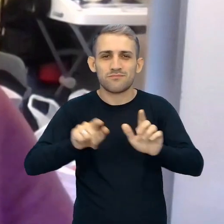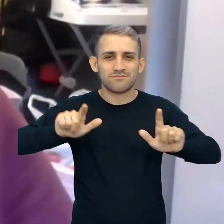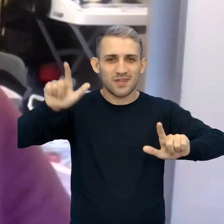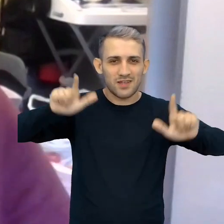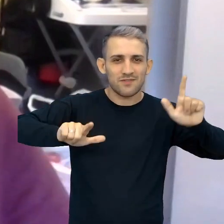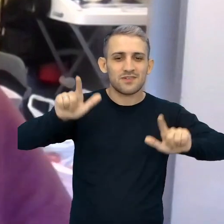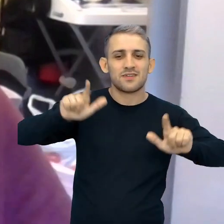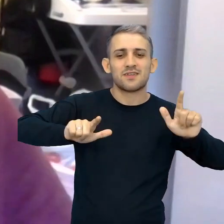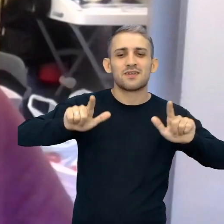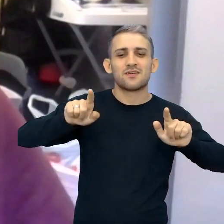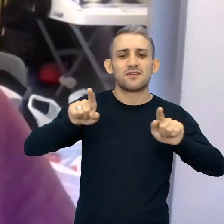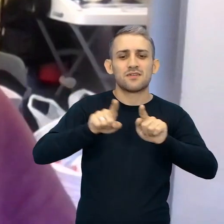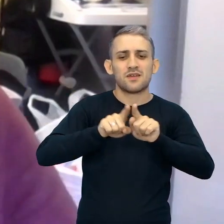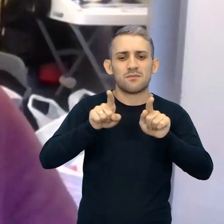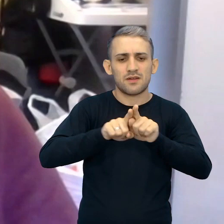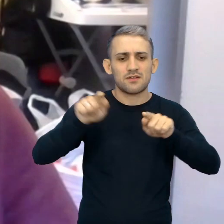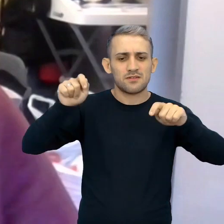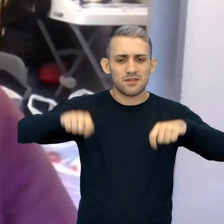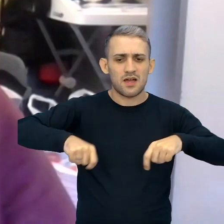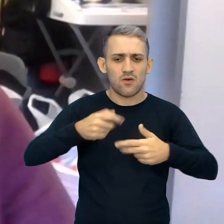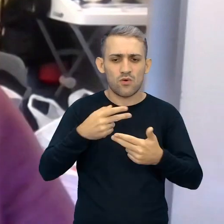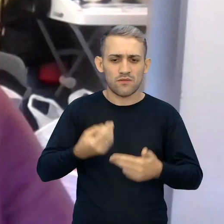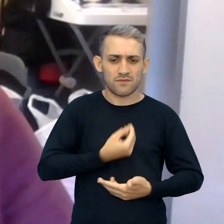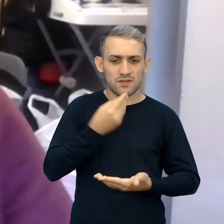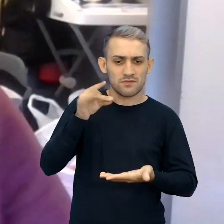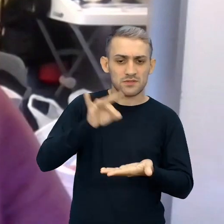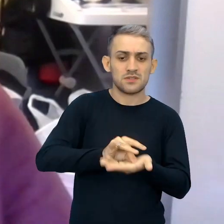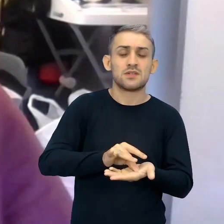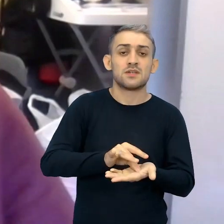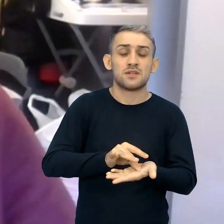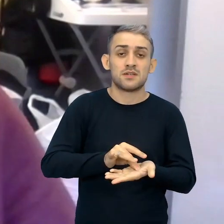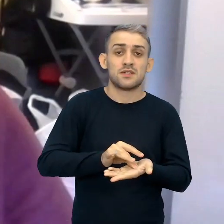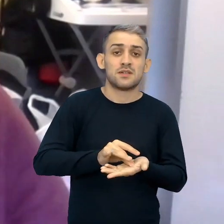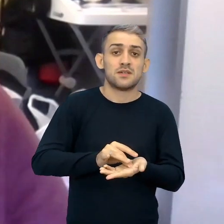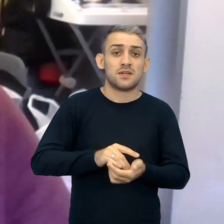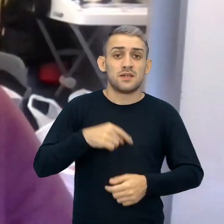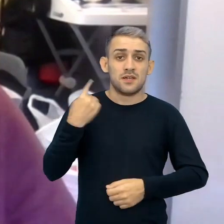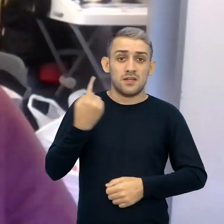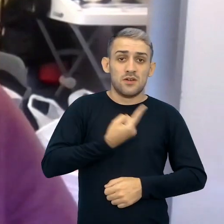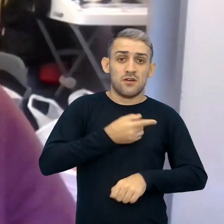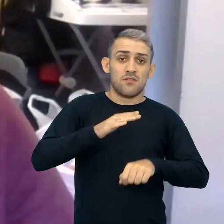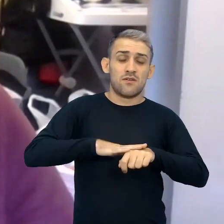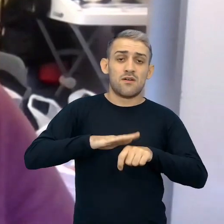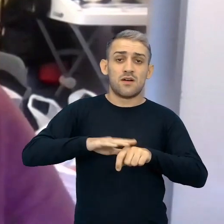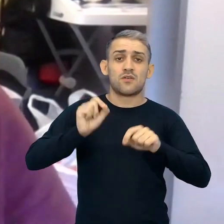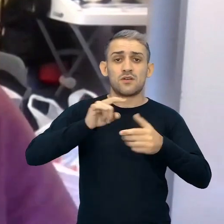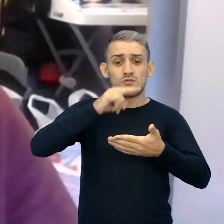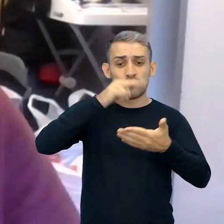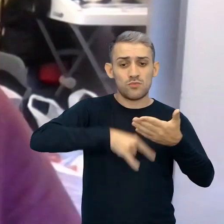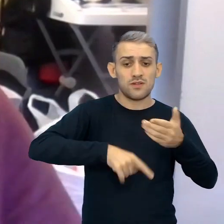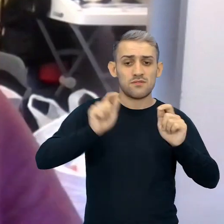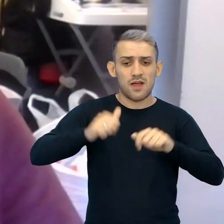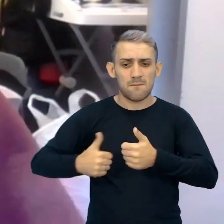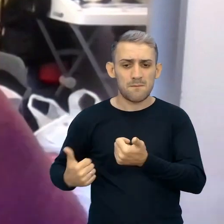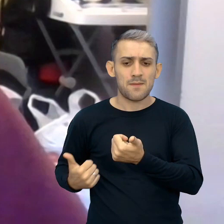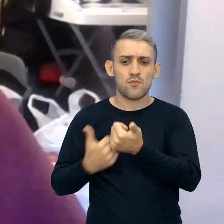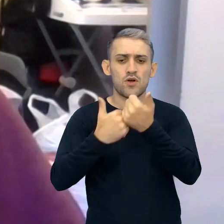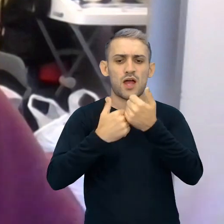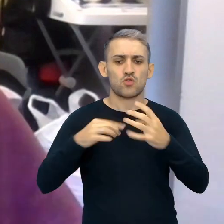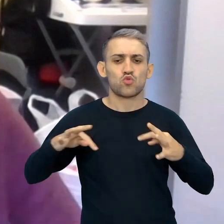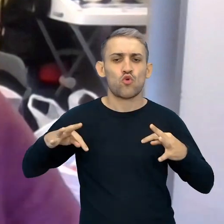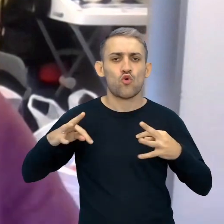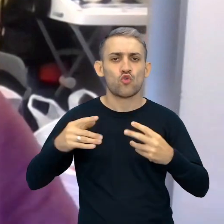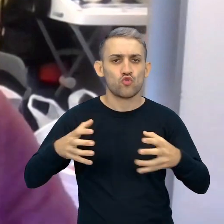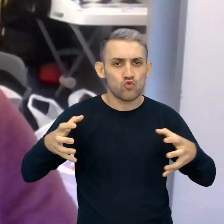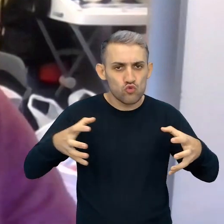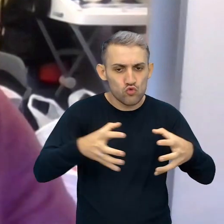coisas que representam a vida real. É, e a gente faz esse documento para apoiar toda uma equipe que